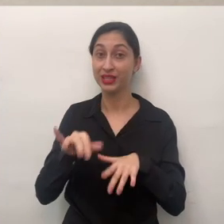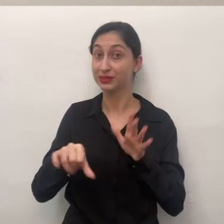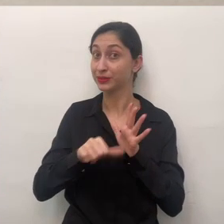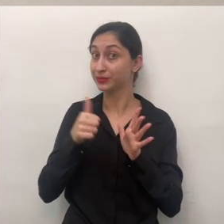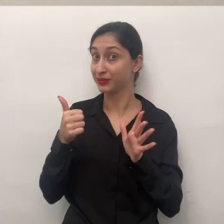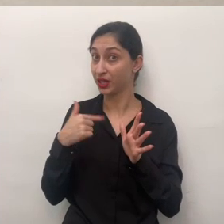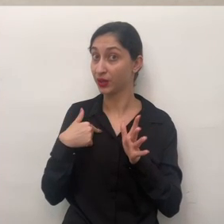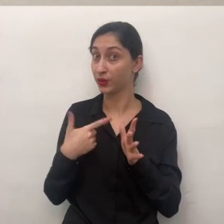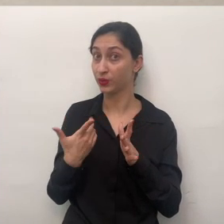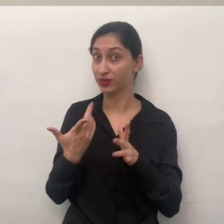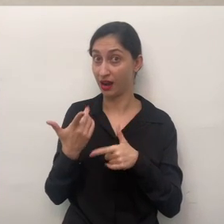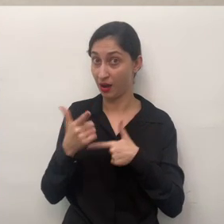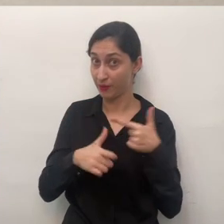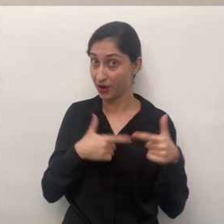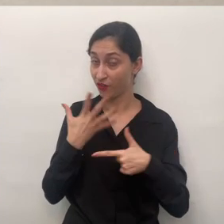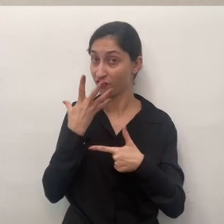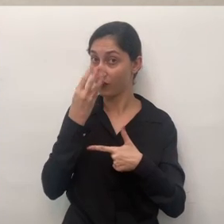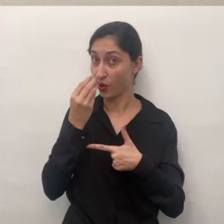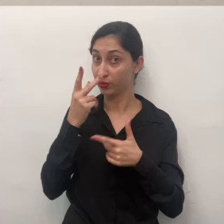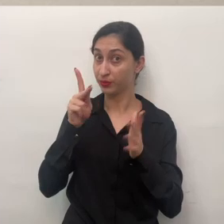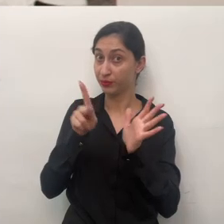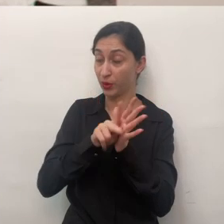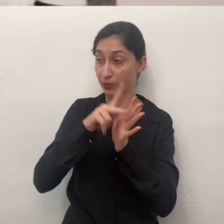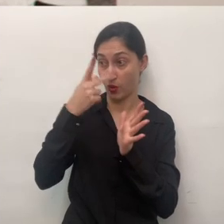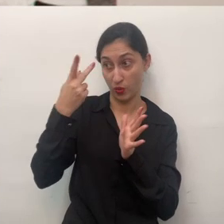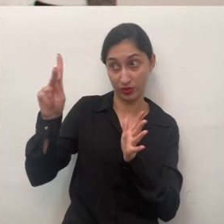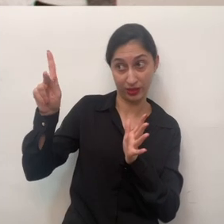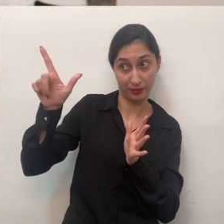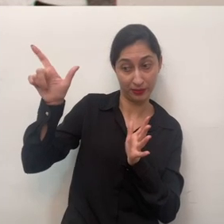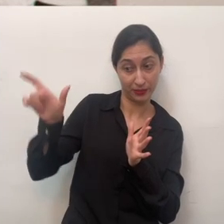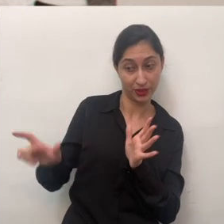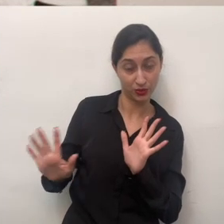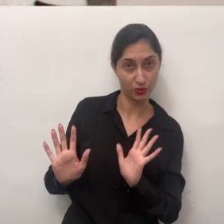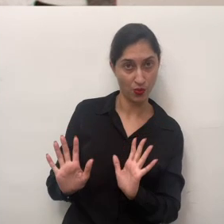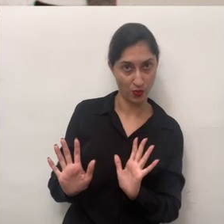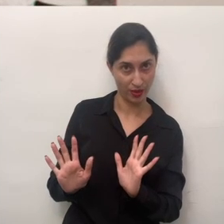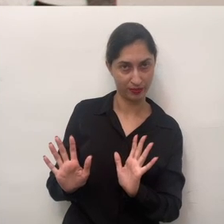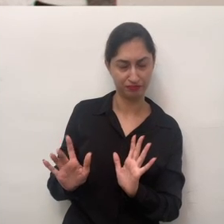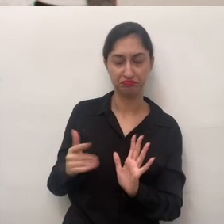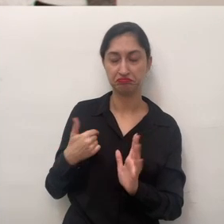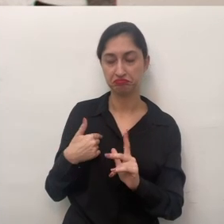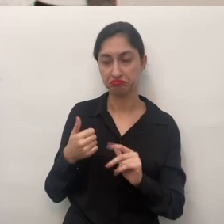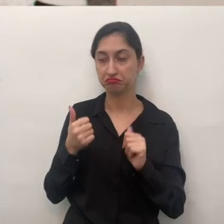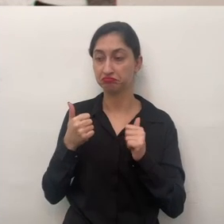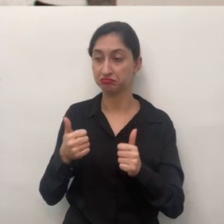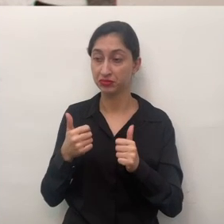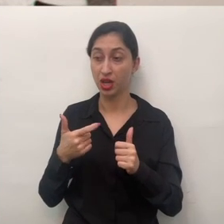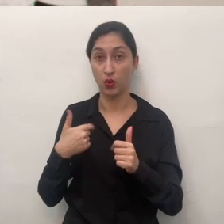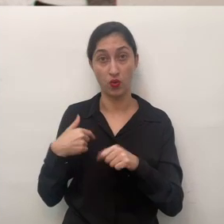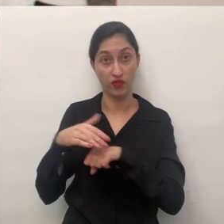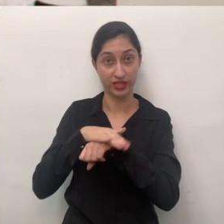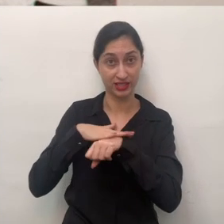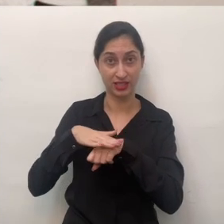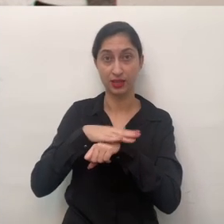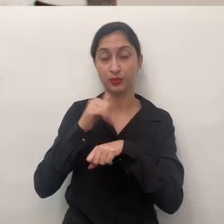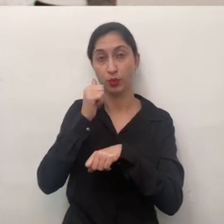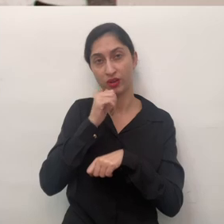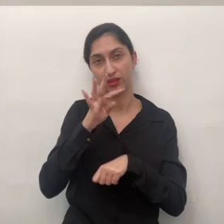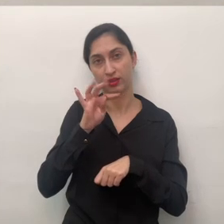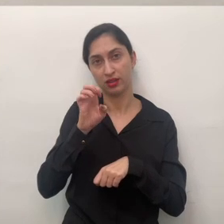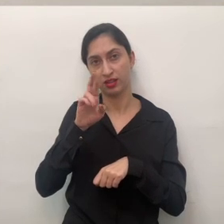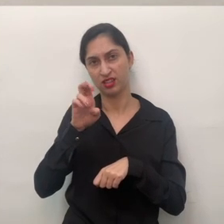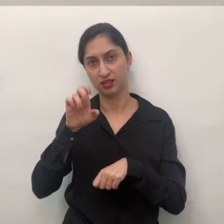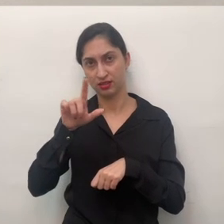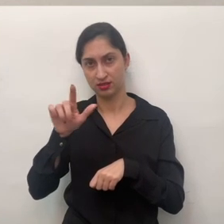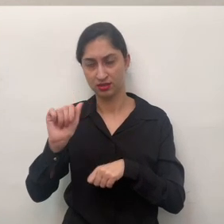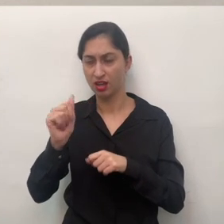vez que eu estaria trabalhando com o arquivo de terceiros. E a minha conversa com a Teresa foi da mesma maneira. Eu falei, eu não